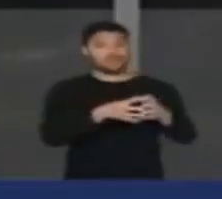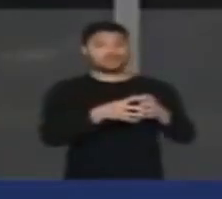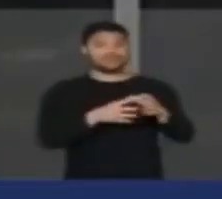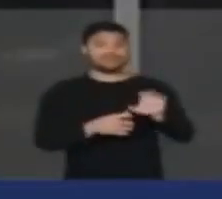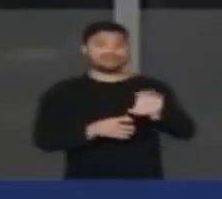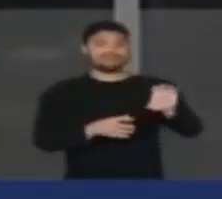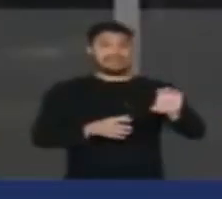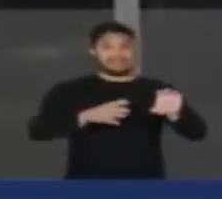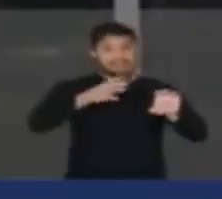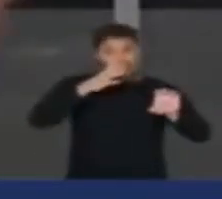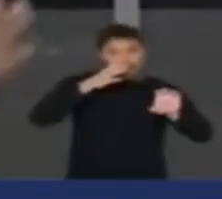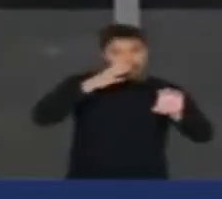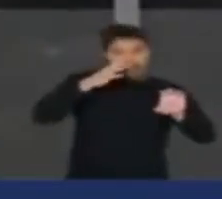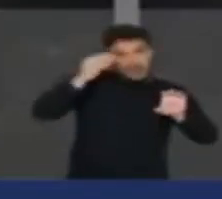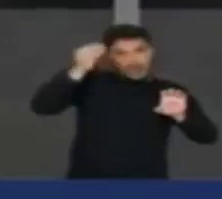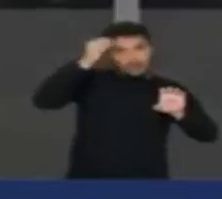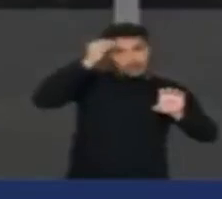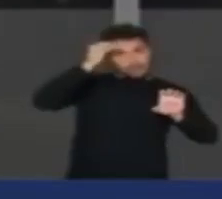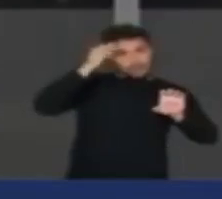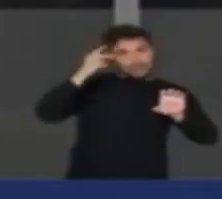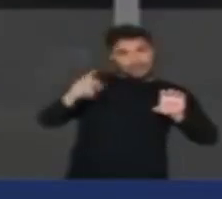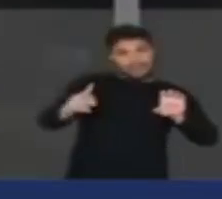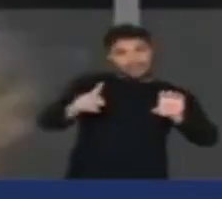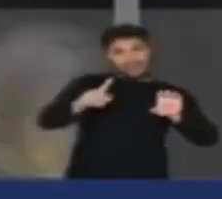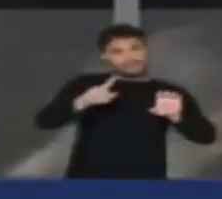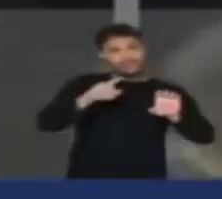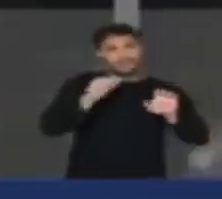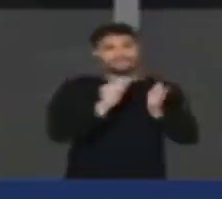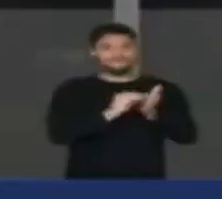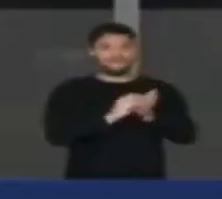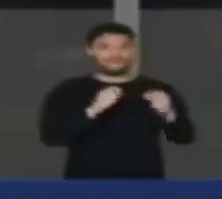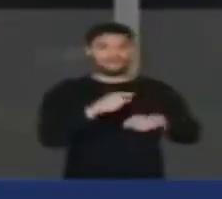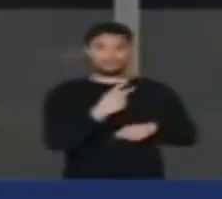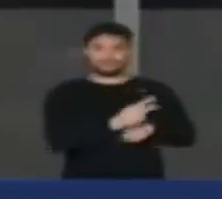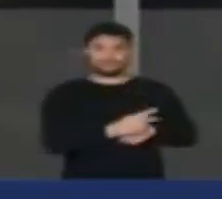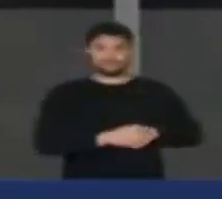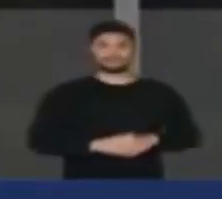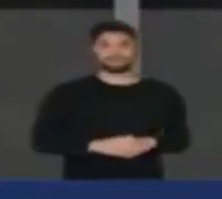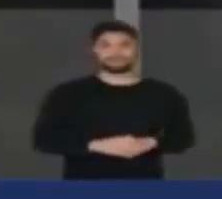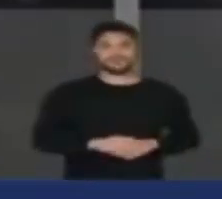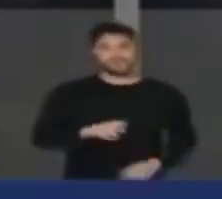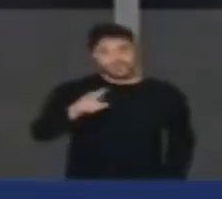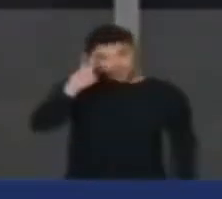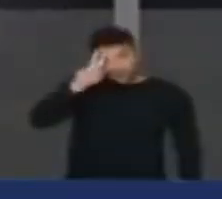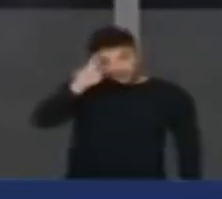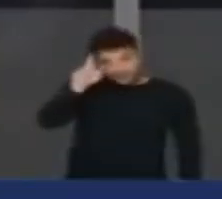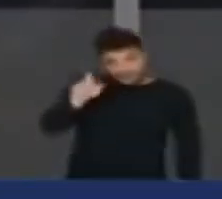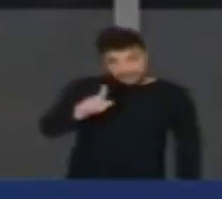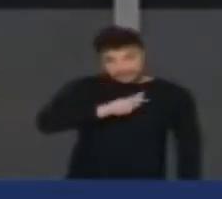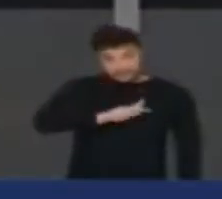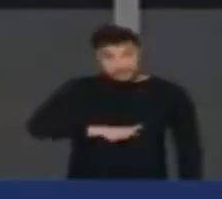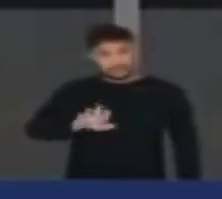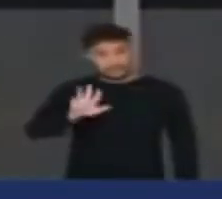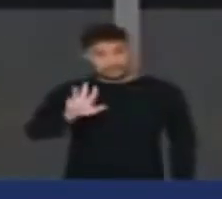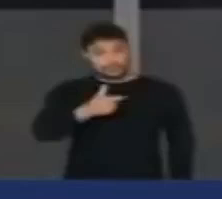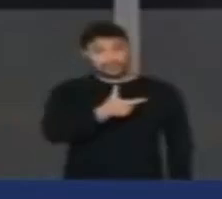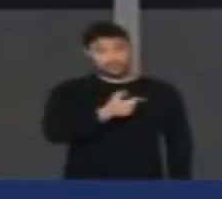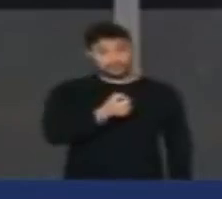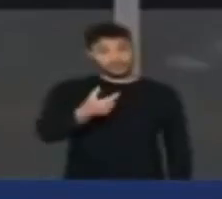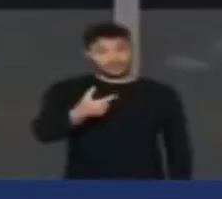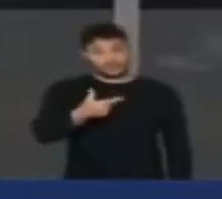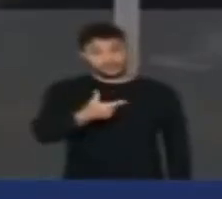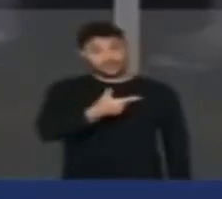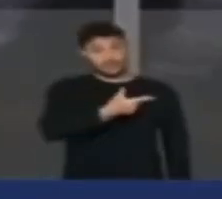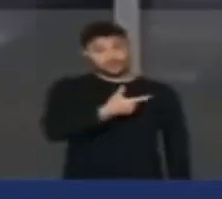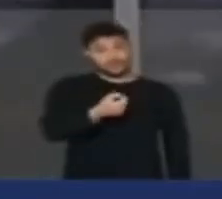alguém por sua incompetência. Queria lembrar ao presidente Lula que em